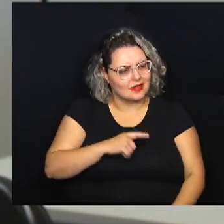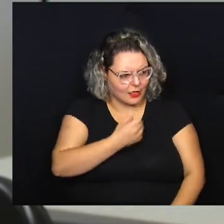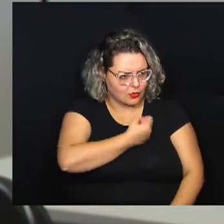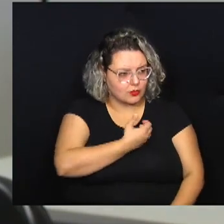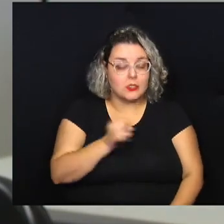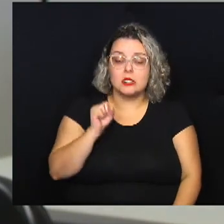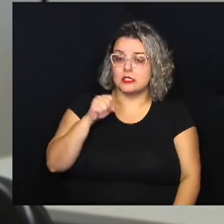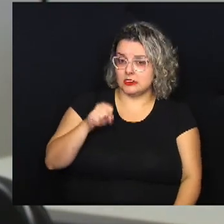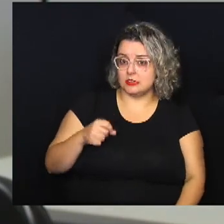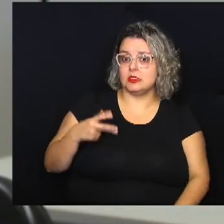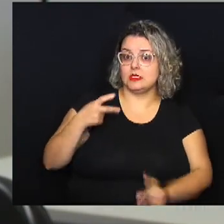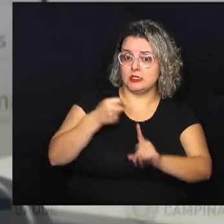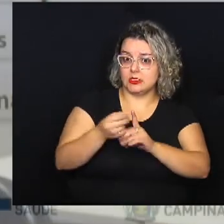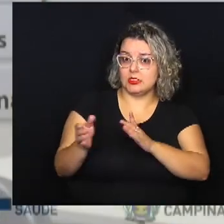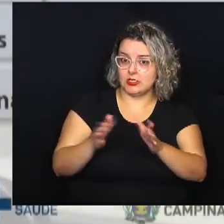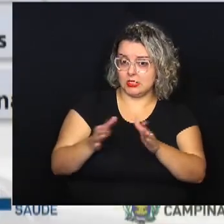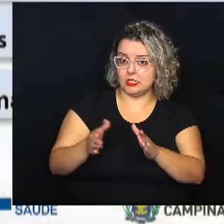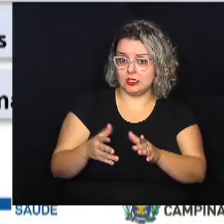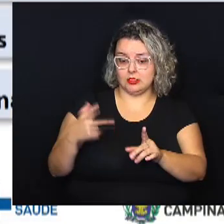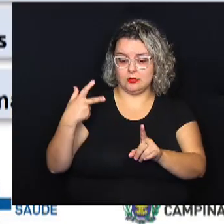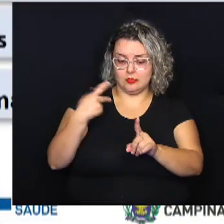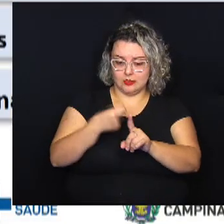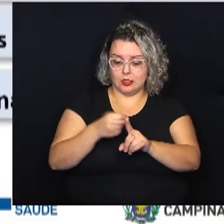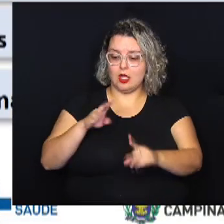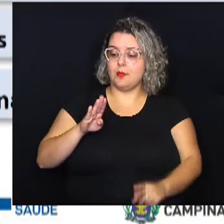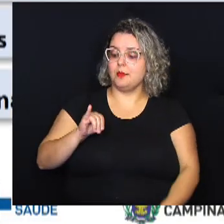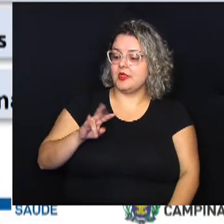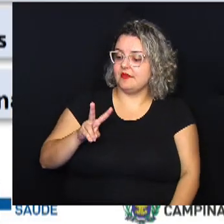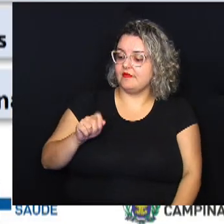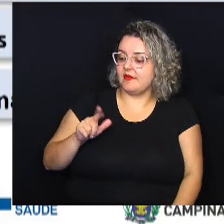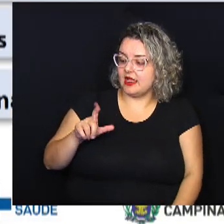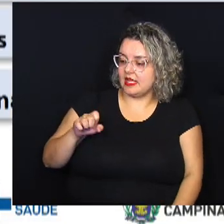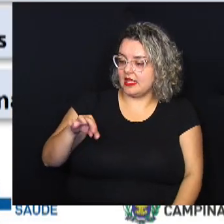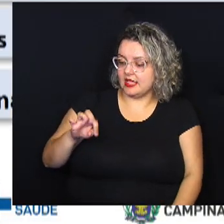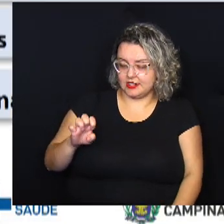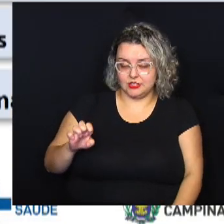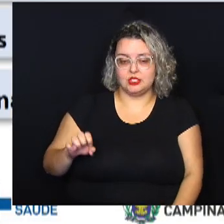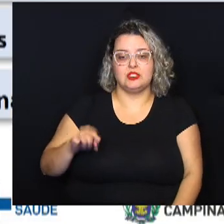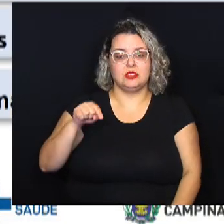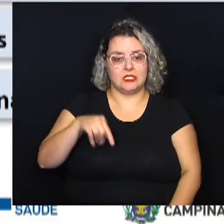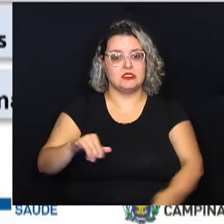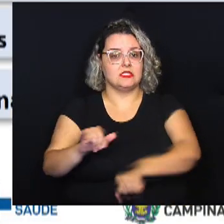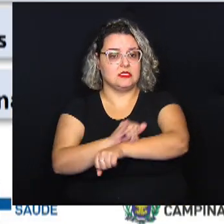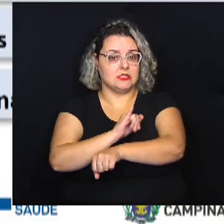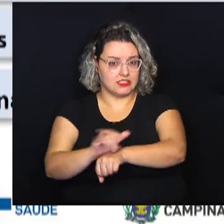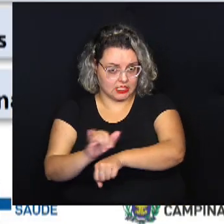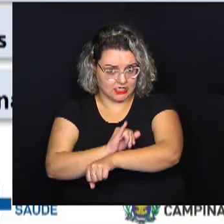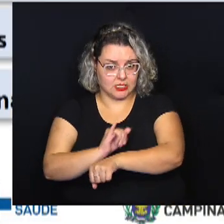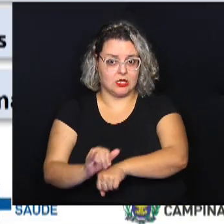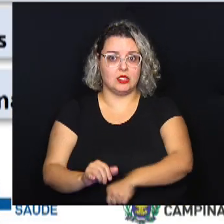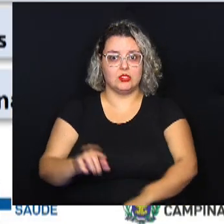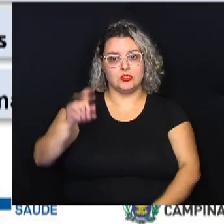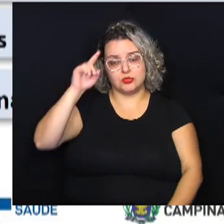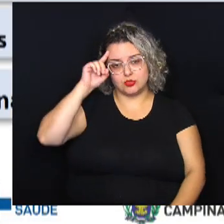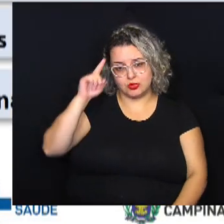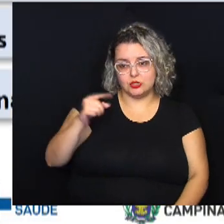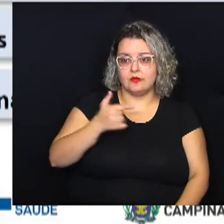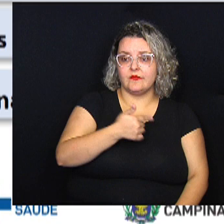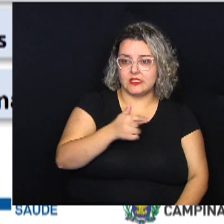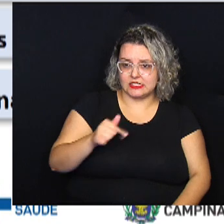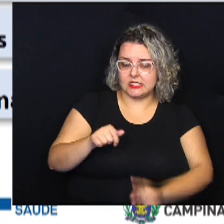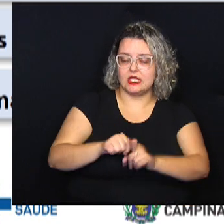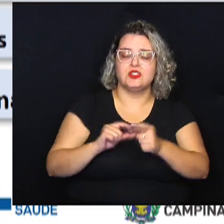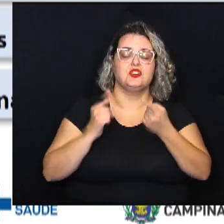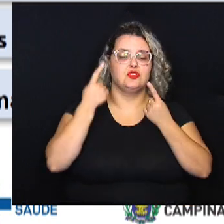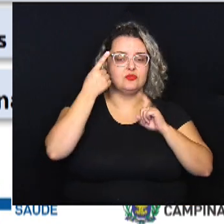então a vacinação neste momento, a vacina bivalente, né, que foi introduzida aí nessa estratégia de vacinação a partir do dia 27 de fevereiro para a